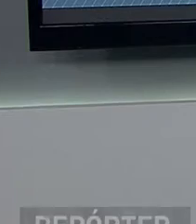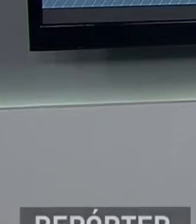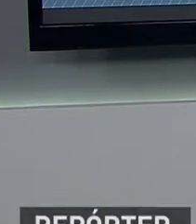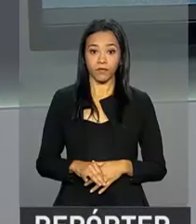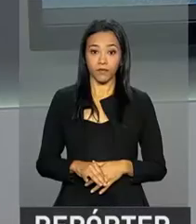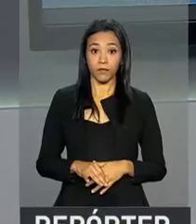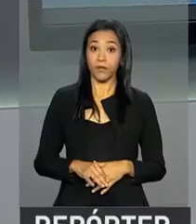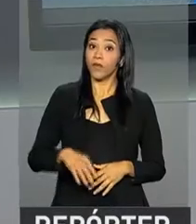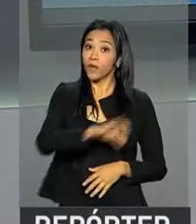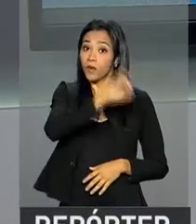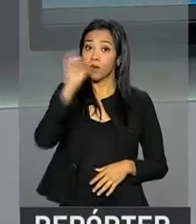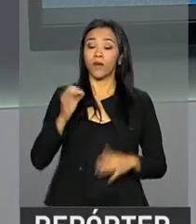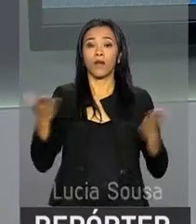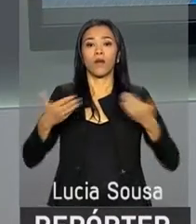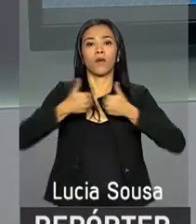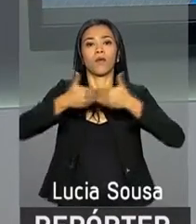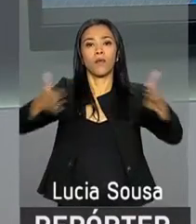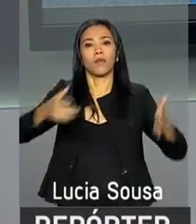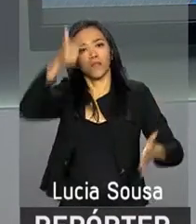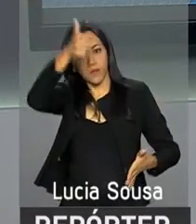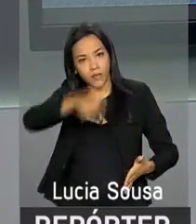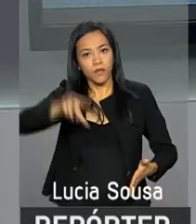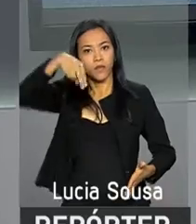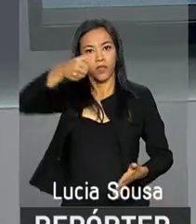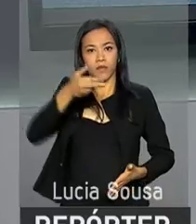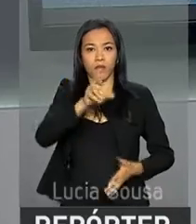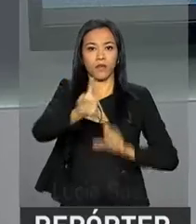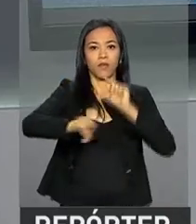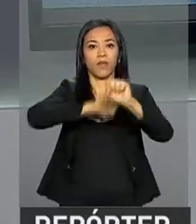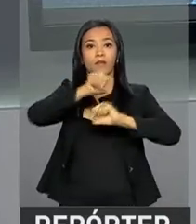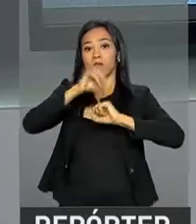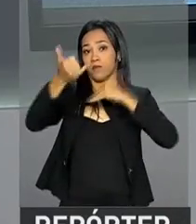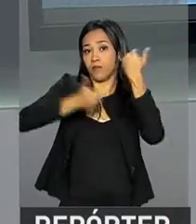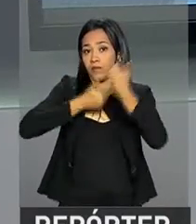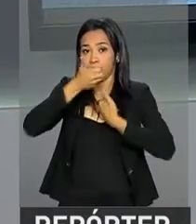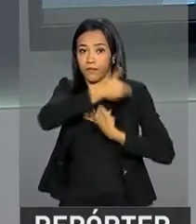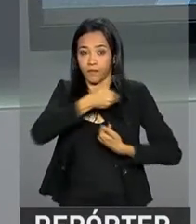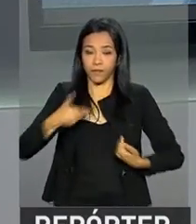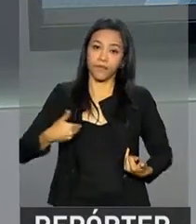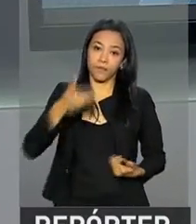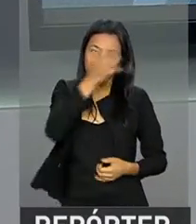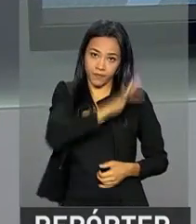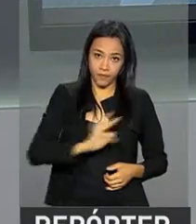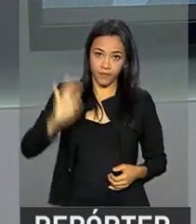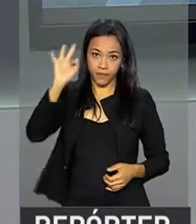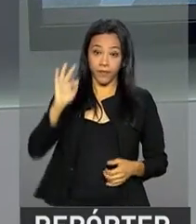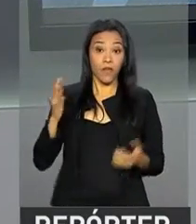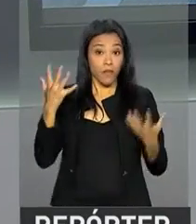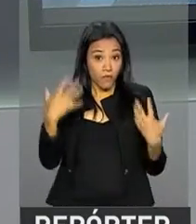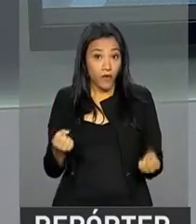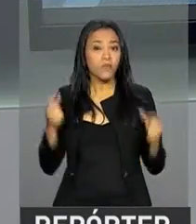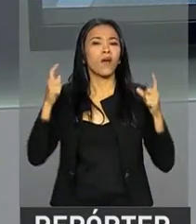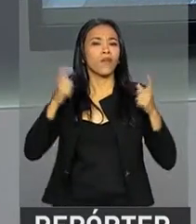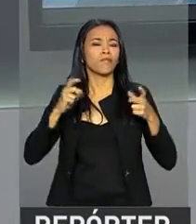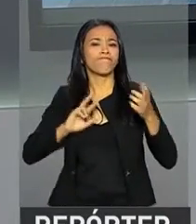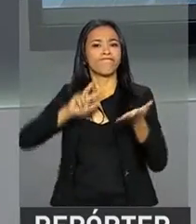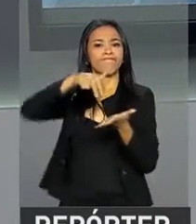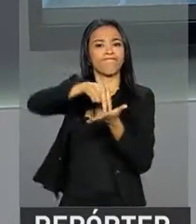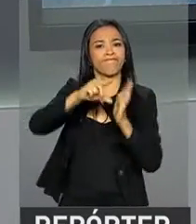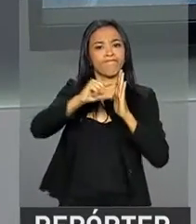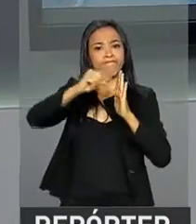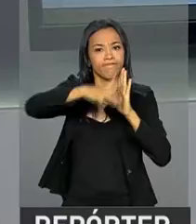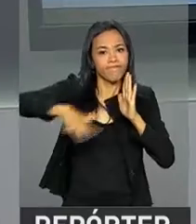olá começa agora mais uma edição do repórter nbr com as notícias do governo federal ea gente vai direto ao palácio do planalto